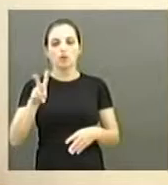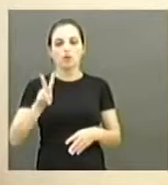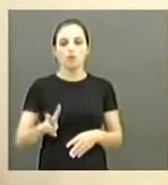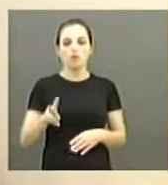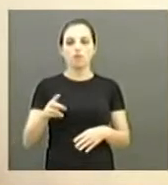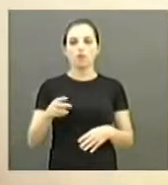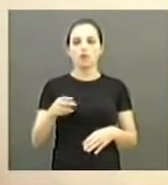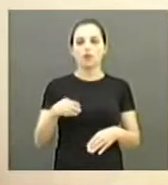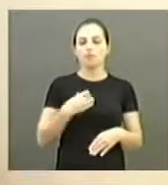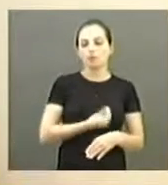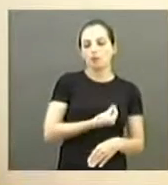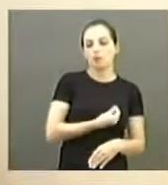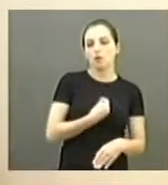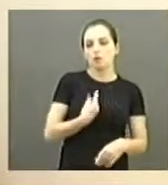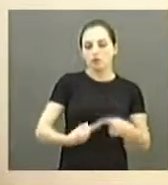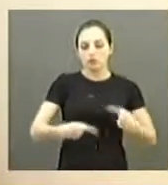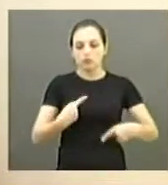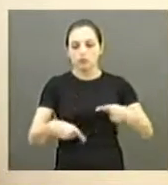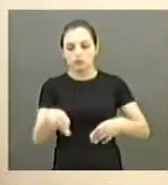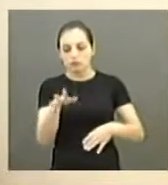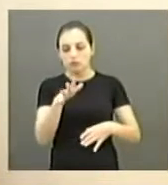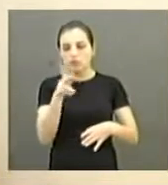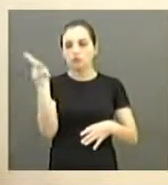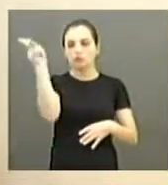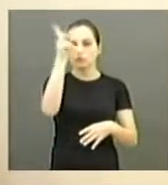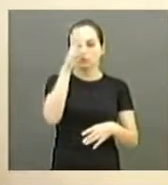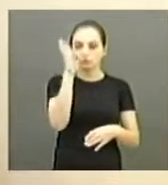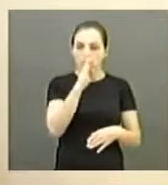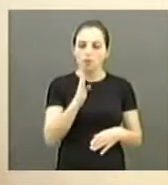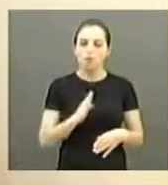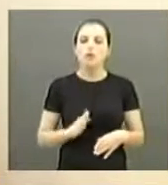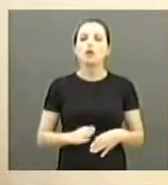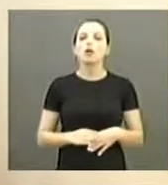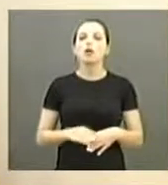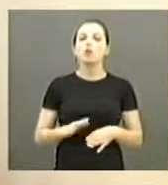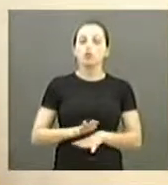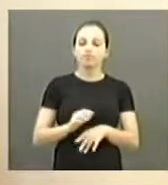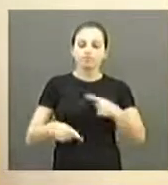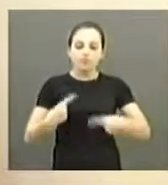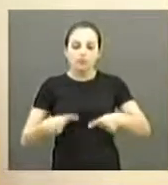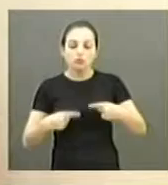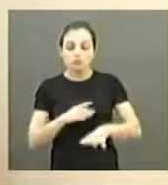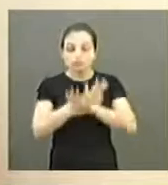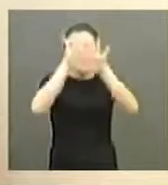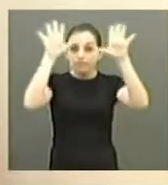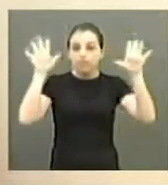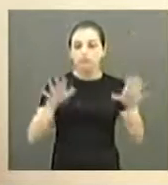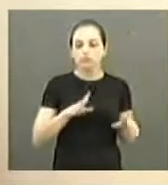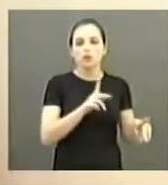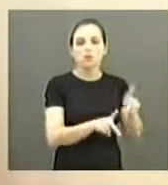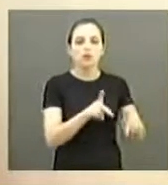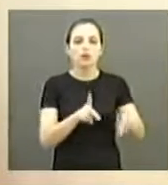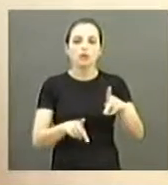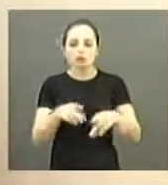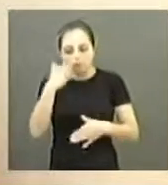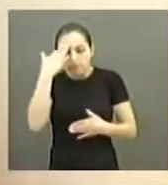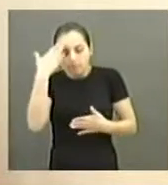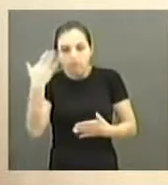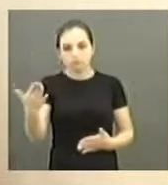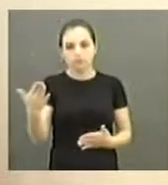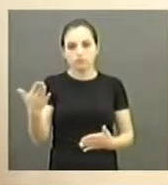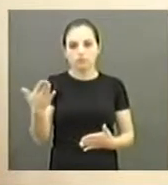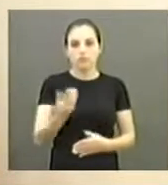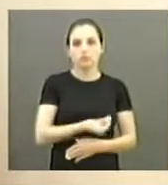desse debate nacional, promover essa discussão de maneira clara. Então, senhor presidente, agradeço